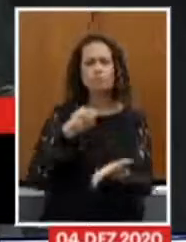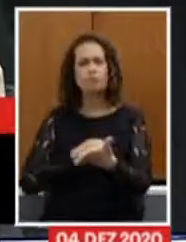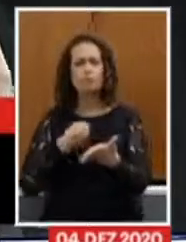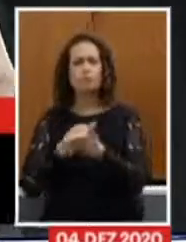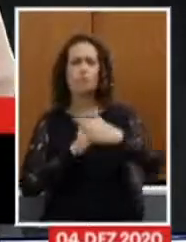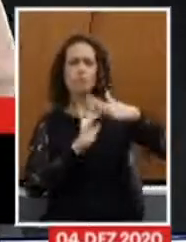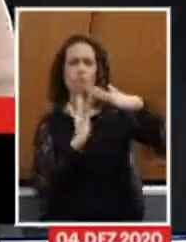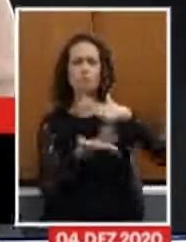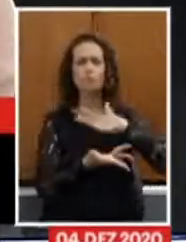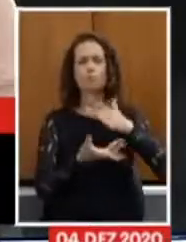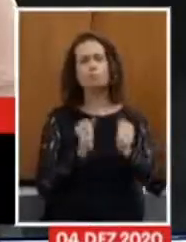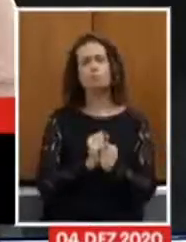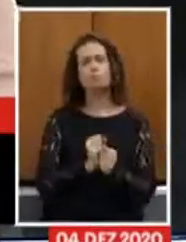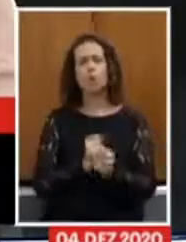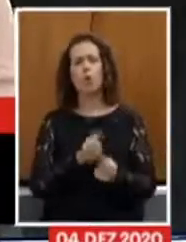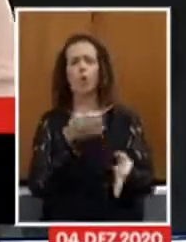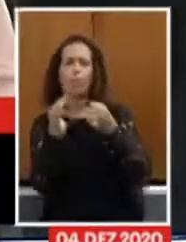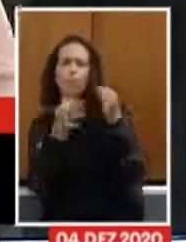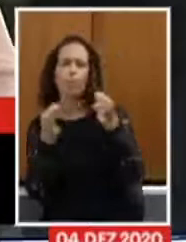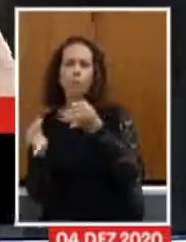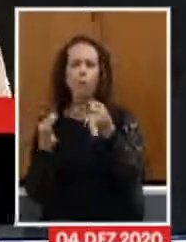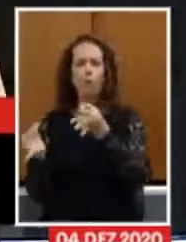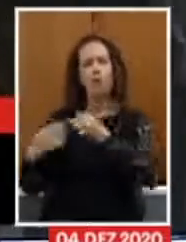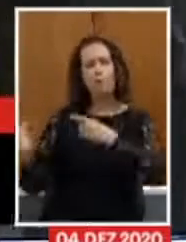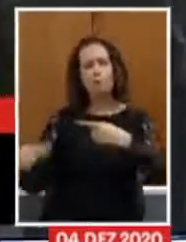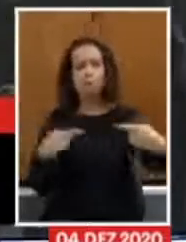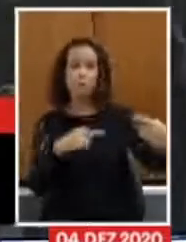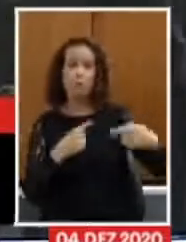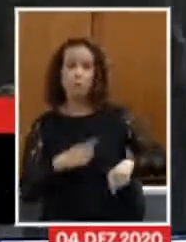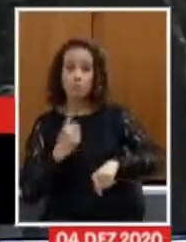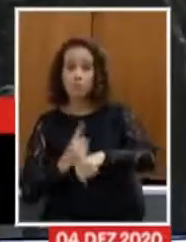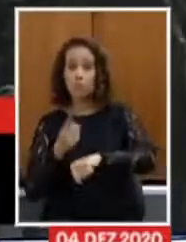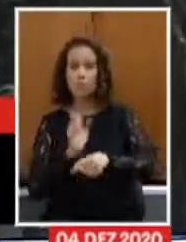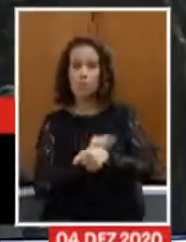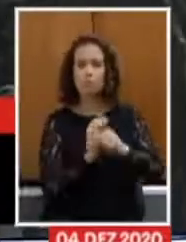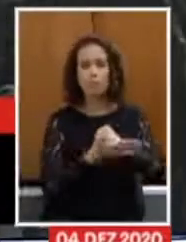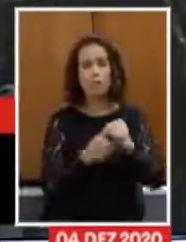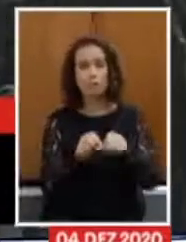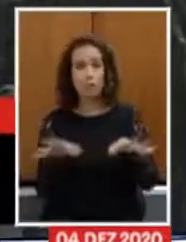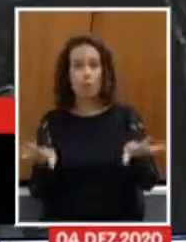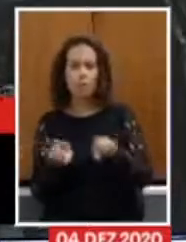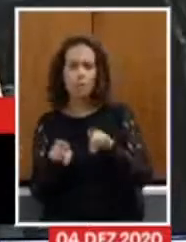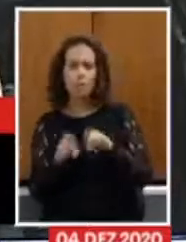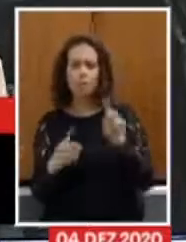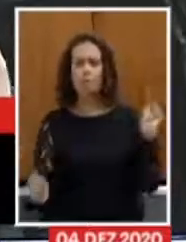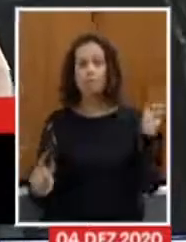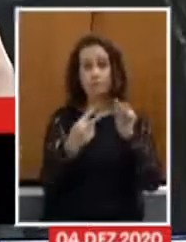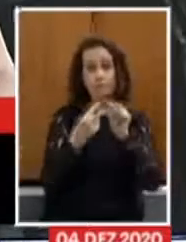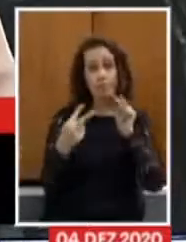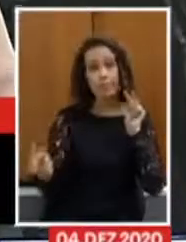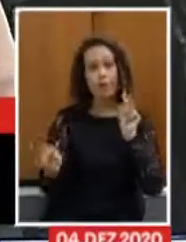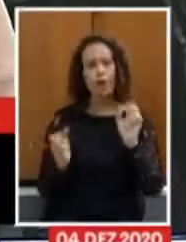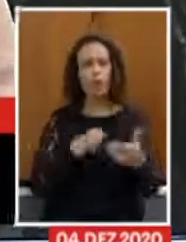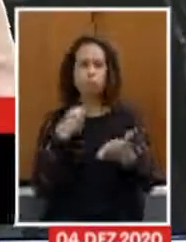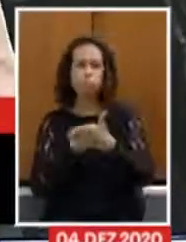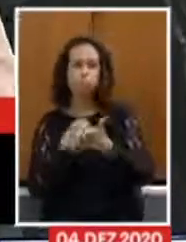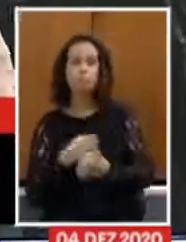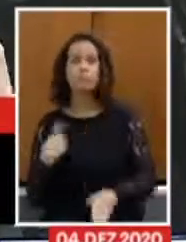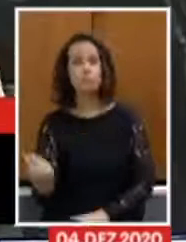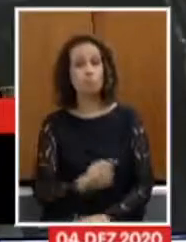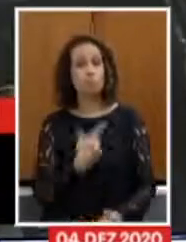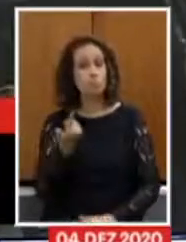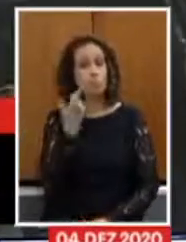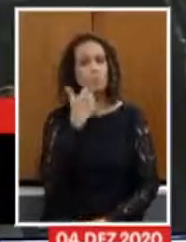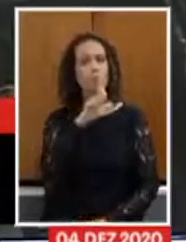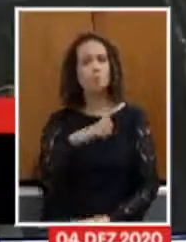com depoimentos, com discussões, mesmo no momento da pandemia, e fizeram tudo isso de forma virtual, para que nós consigamos